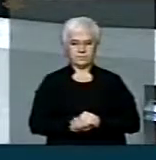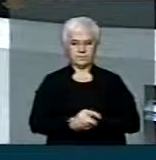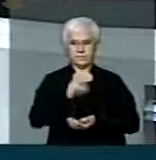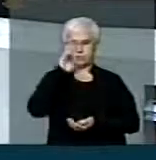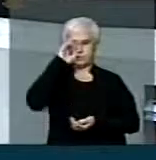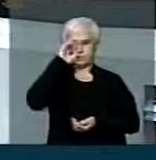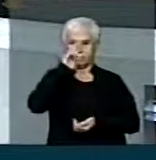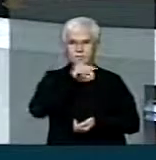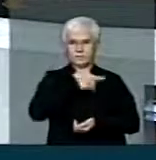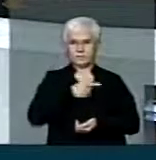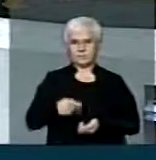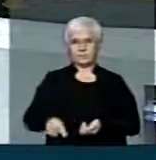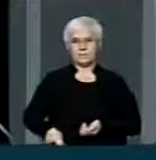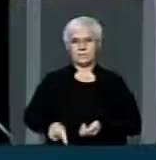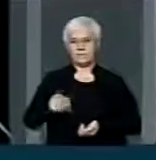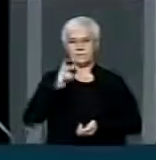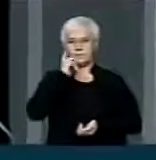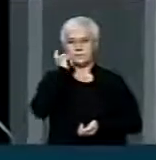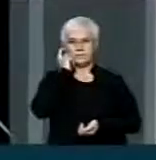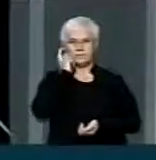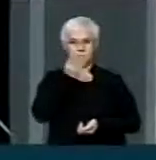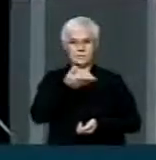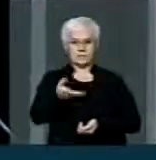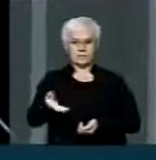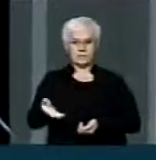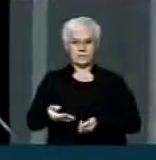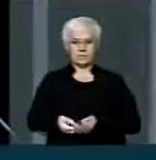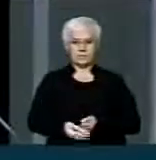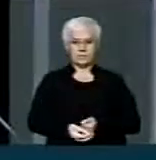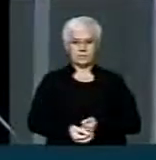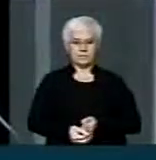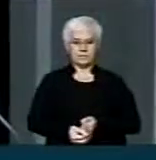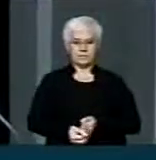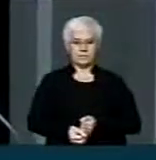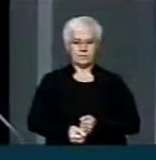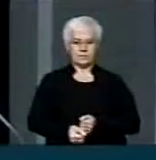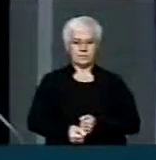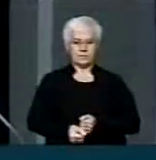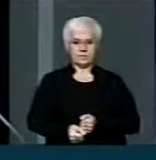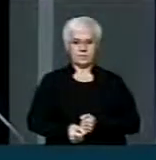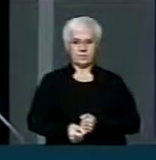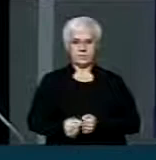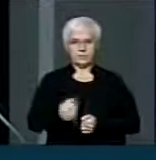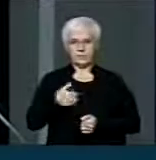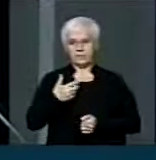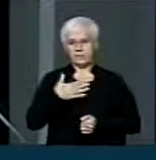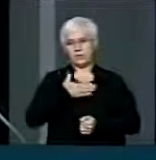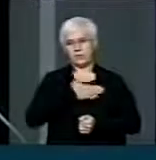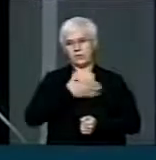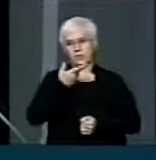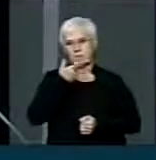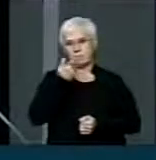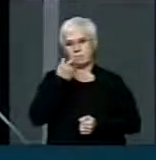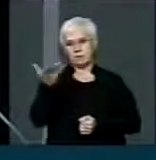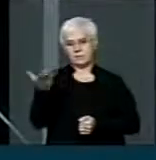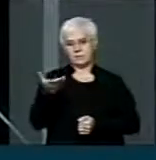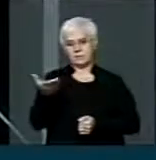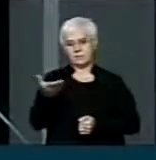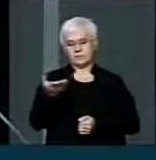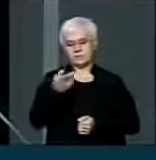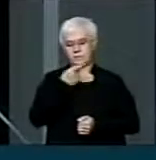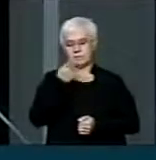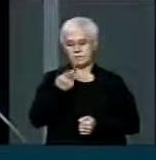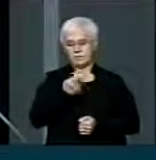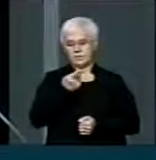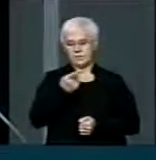Senhor presidente, senhoras e senhores deputados, gostaria nesta minha manifestação de dizer